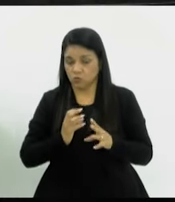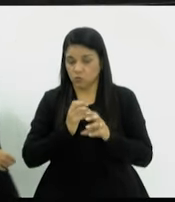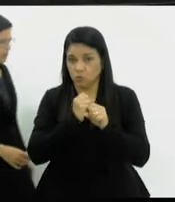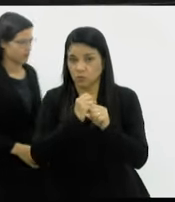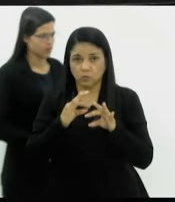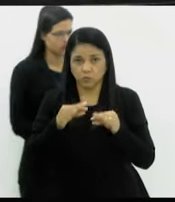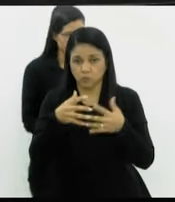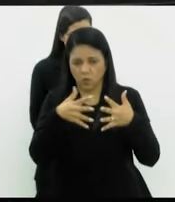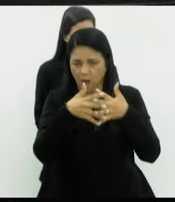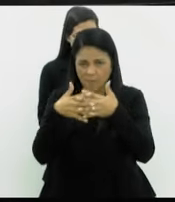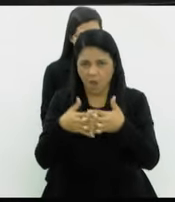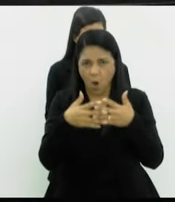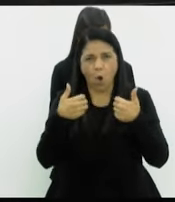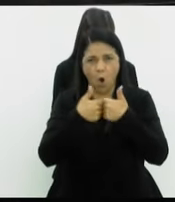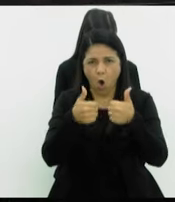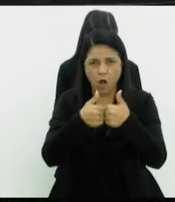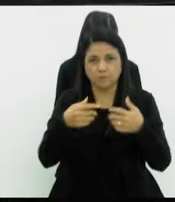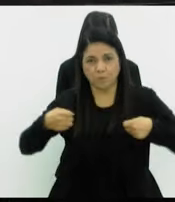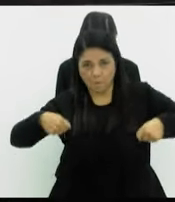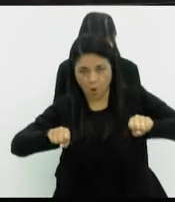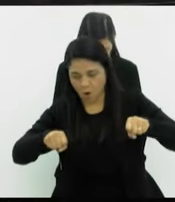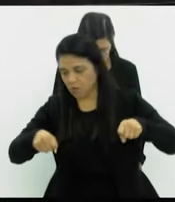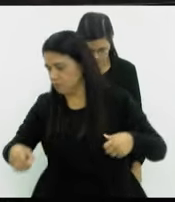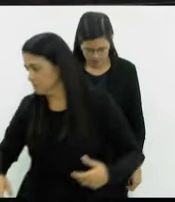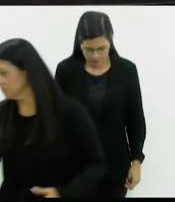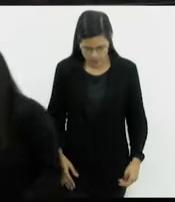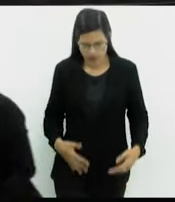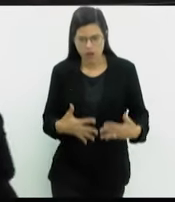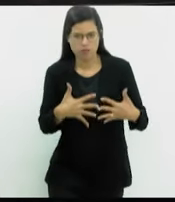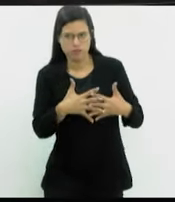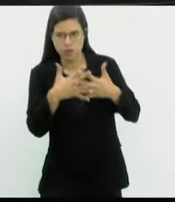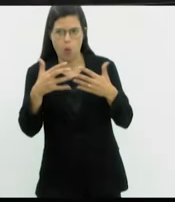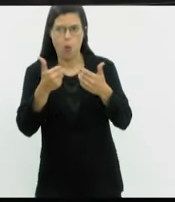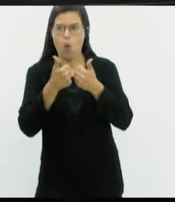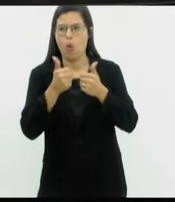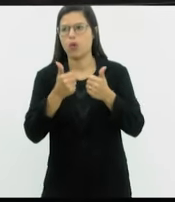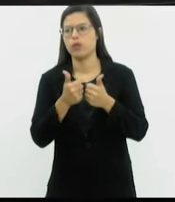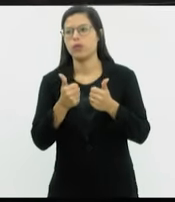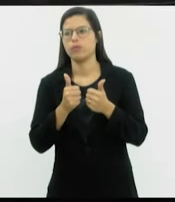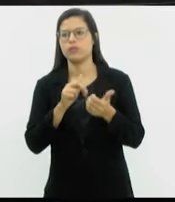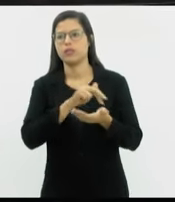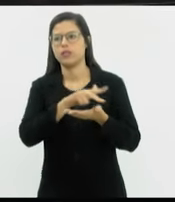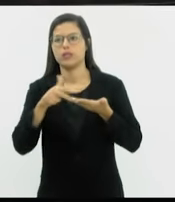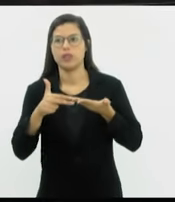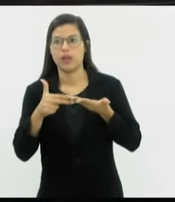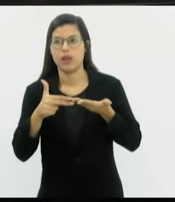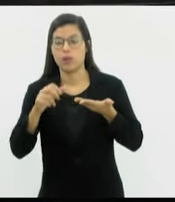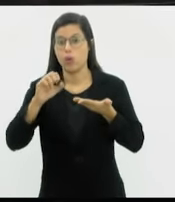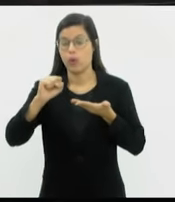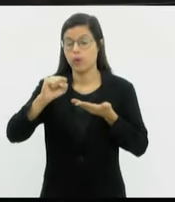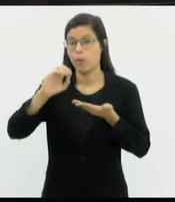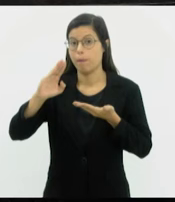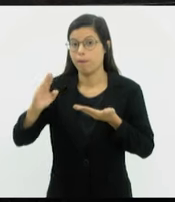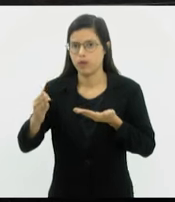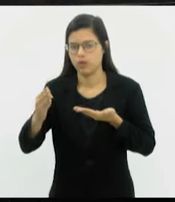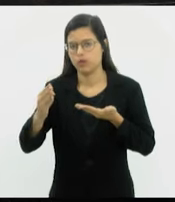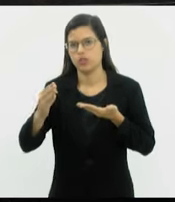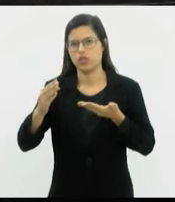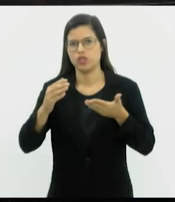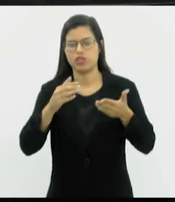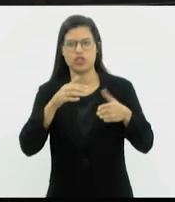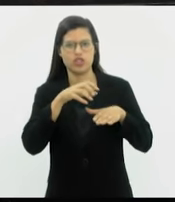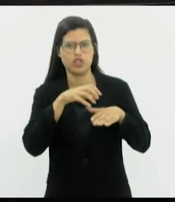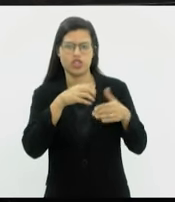automóveis, caminhões, ônibus, motos, etc., chega a 8 milhões de veículos aqui no estado do Rio de Janeiro.